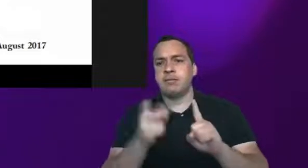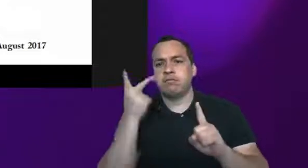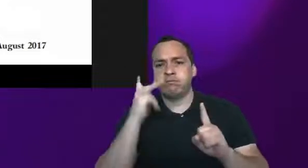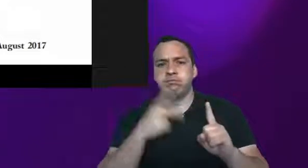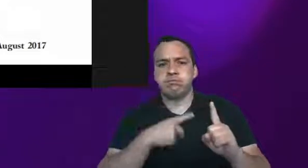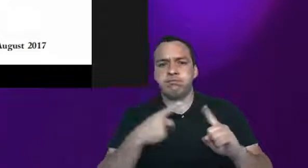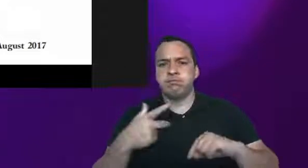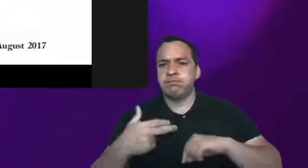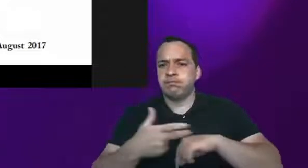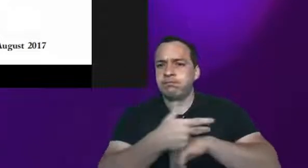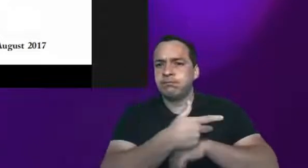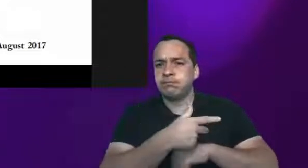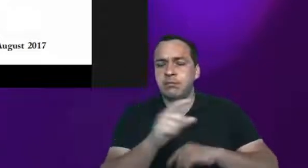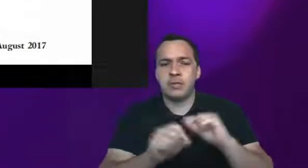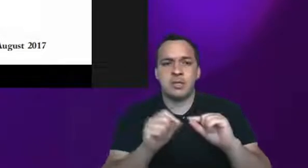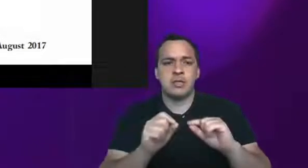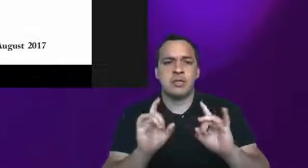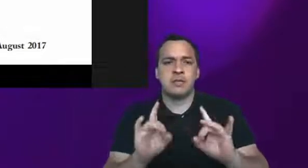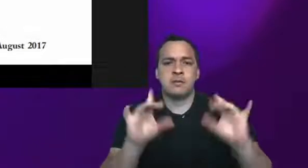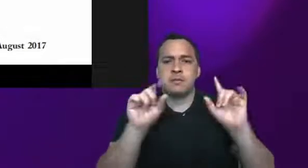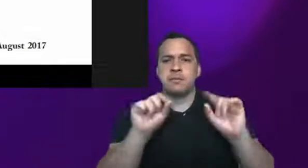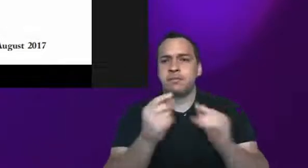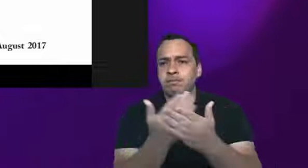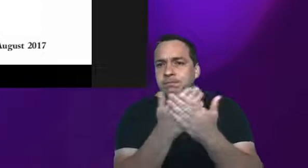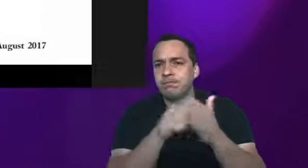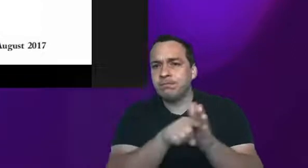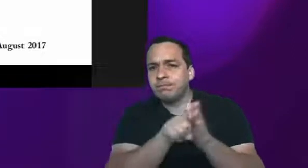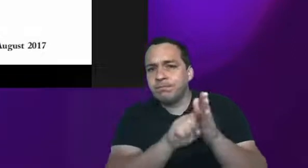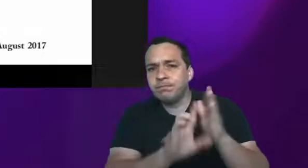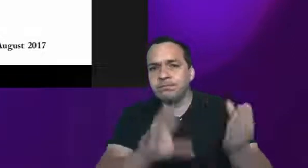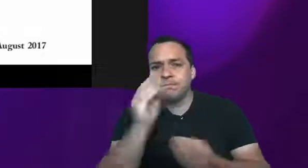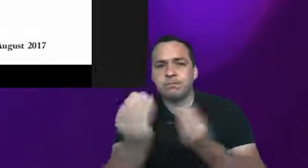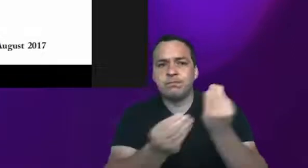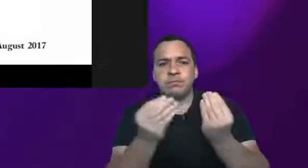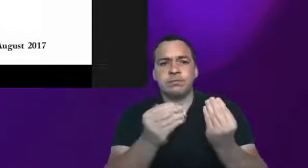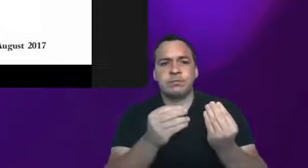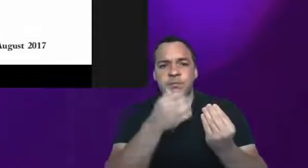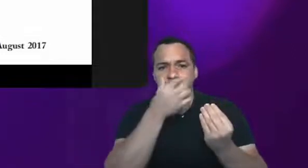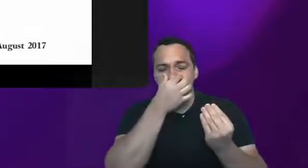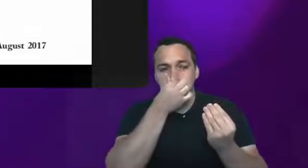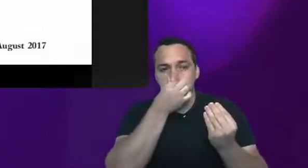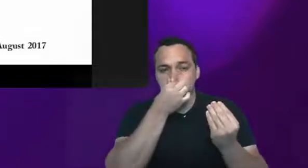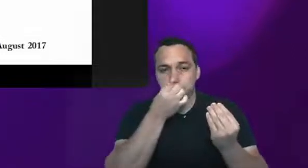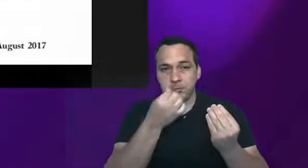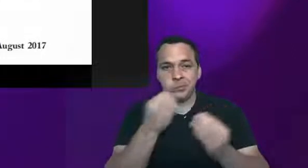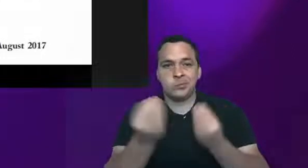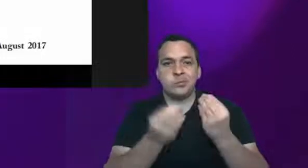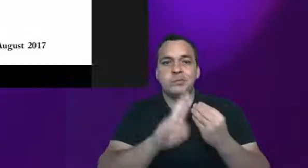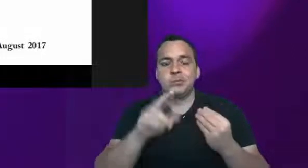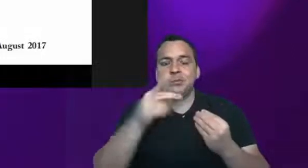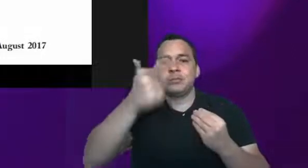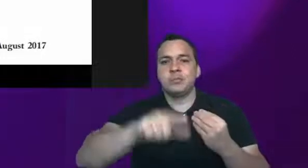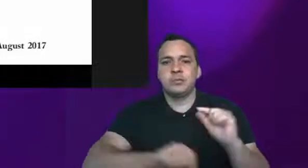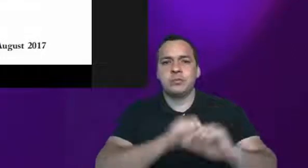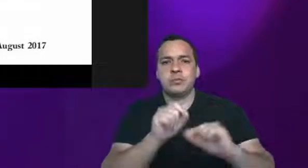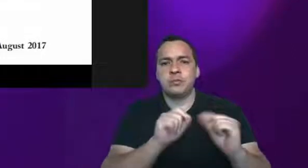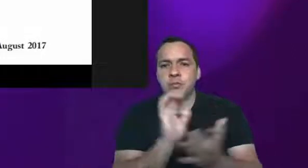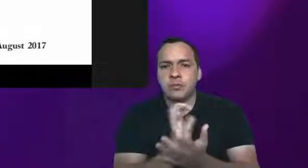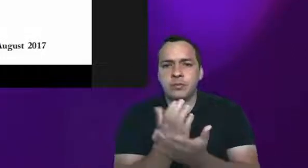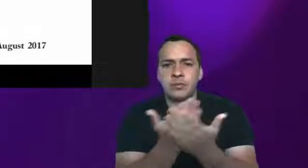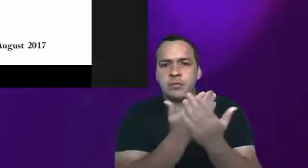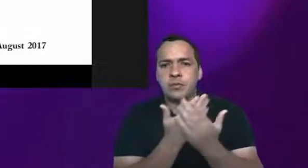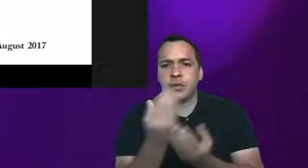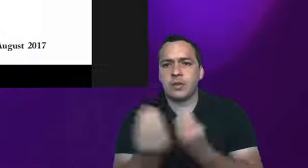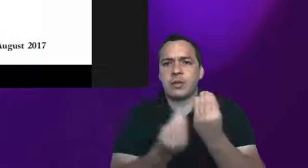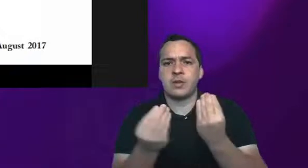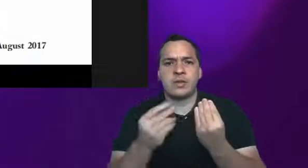condições especiais. E este estudo, que é um estudo, não é um ensaio prospectivo randomizado, é um estudo do grupo dos Companhões